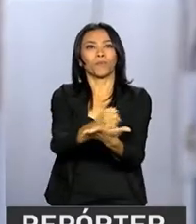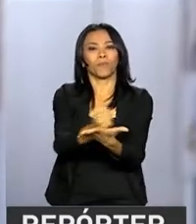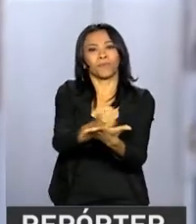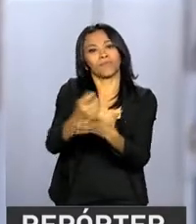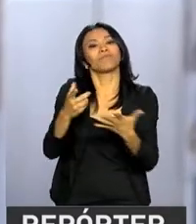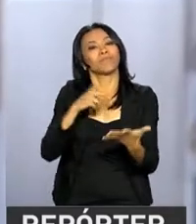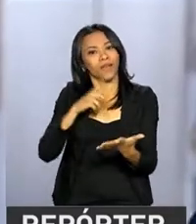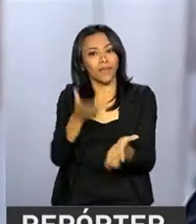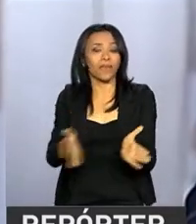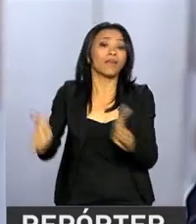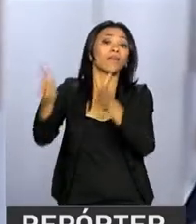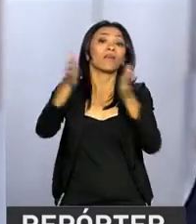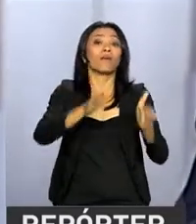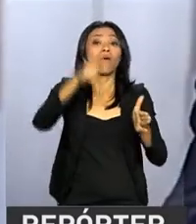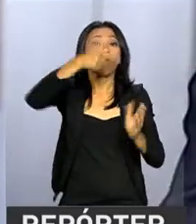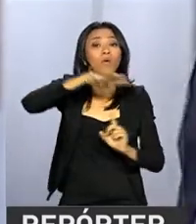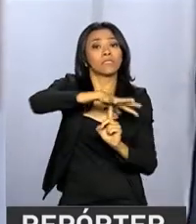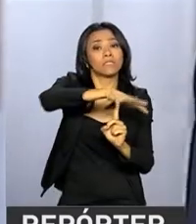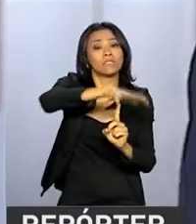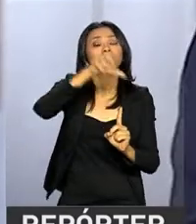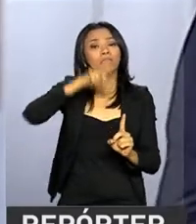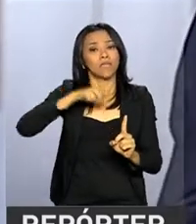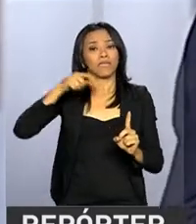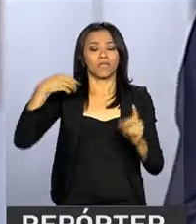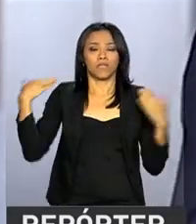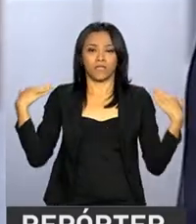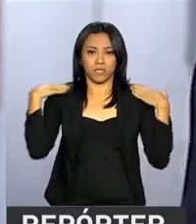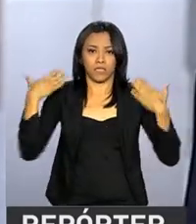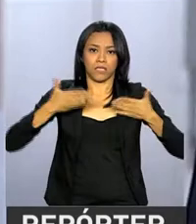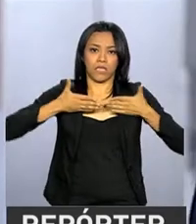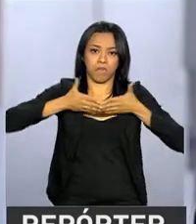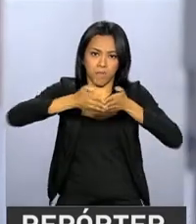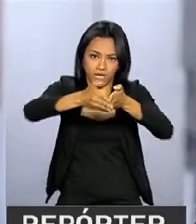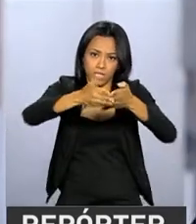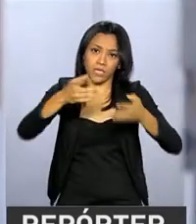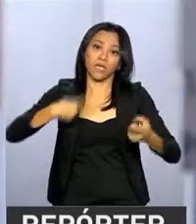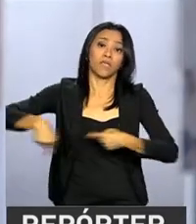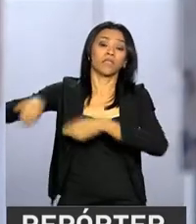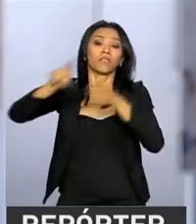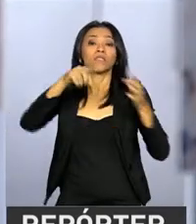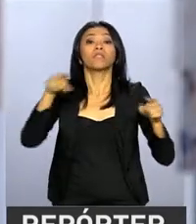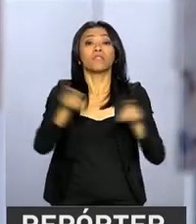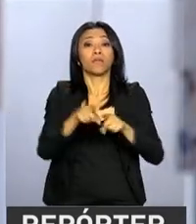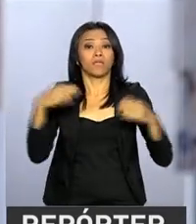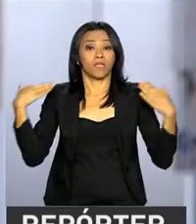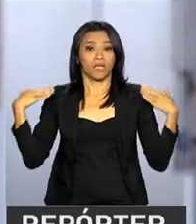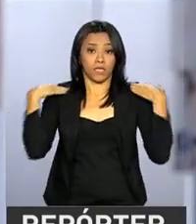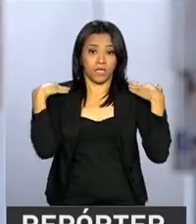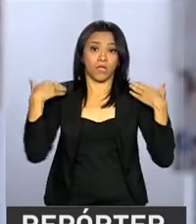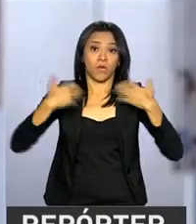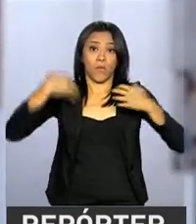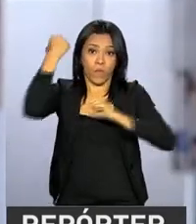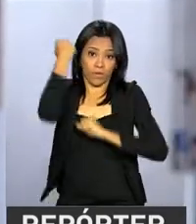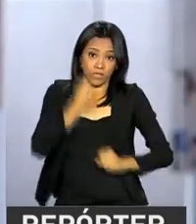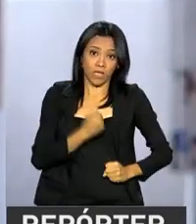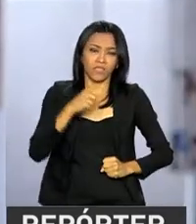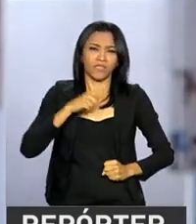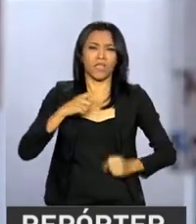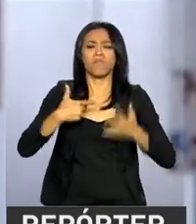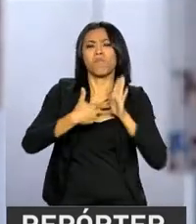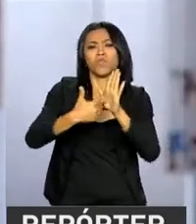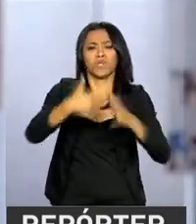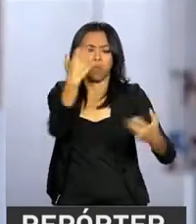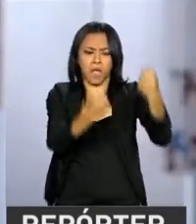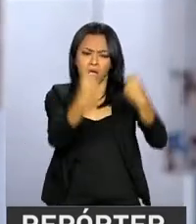no estande da Marinha, uma experiência de navegação. Já o Exército, por exemplo, ele vai expor aí o tanque, o Guarani, o tanque